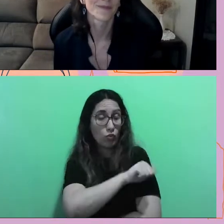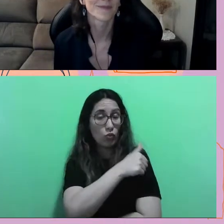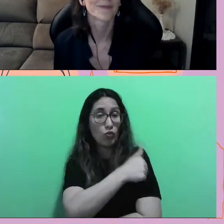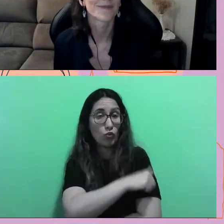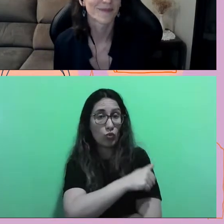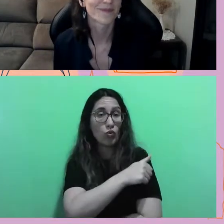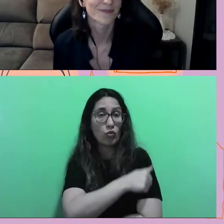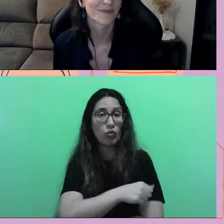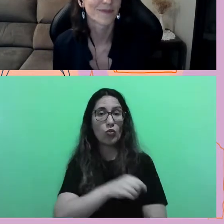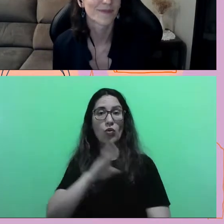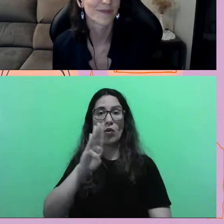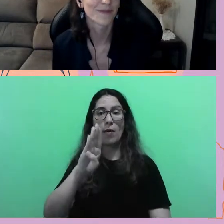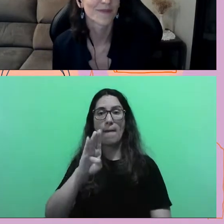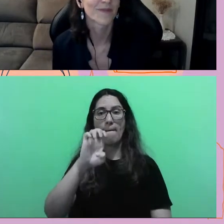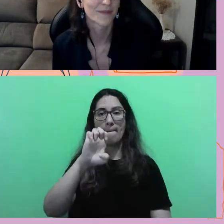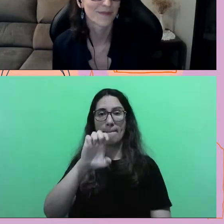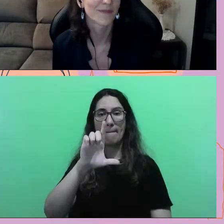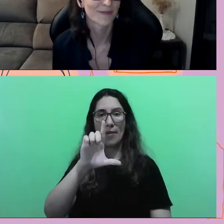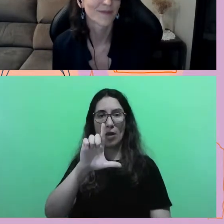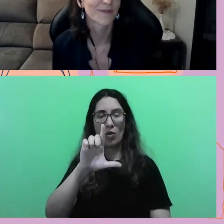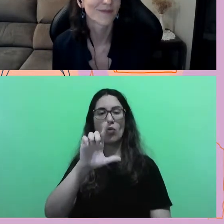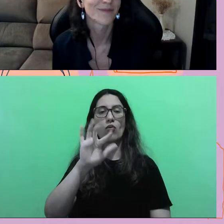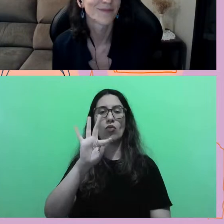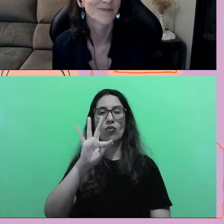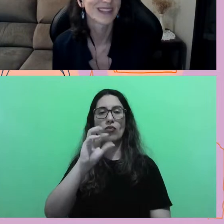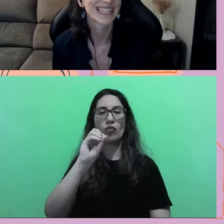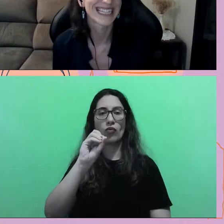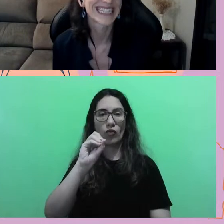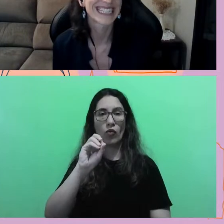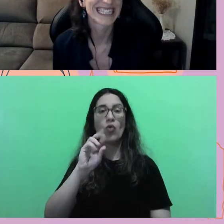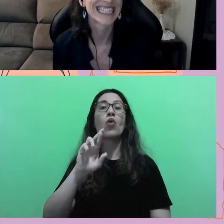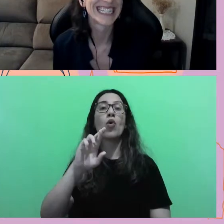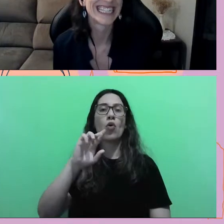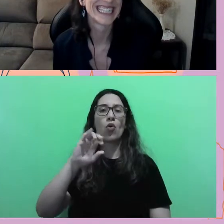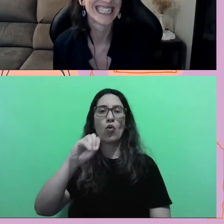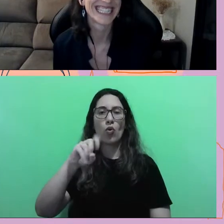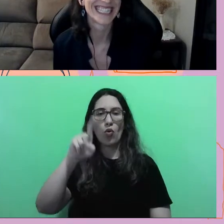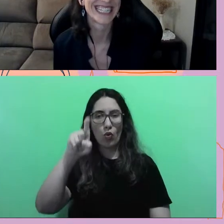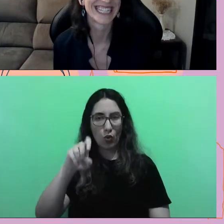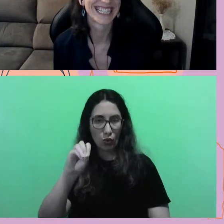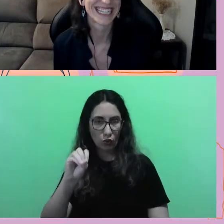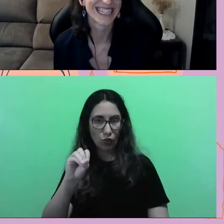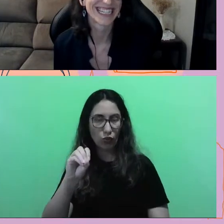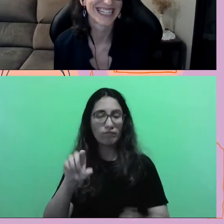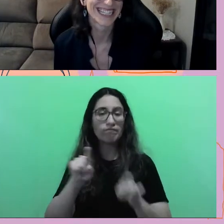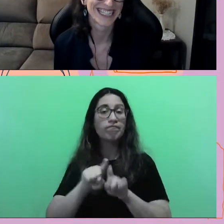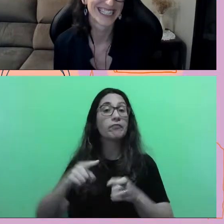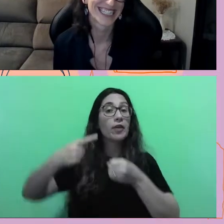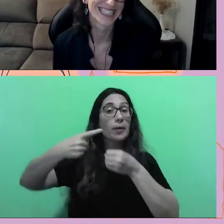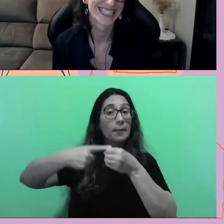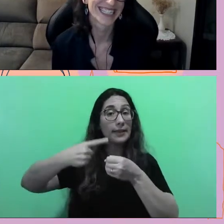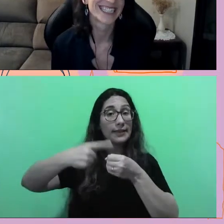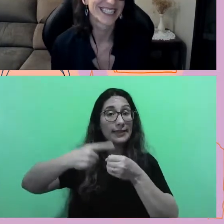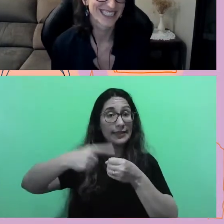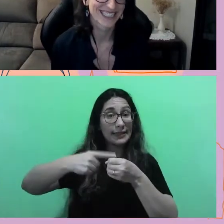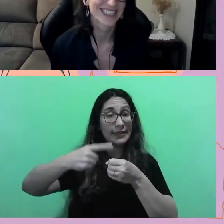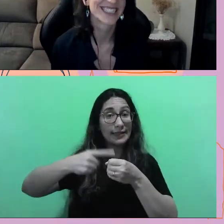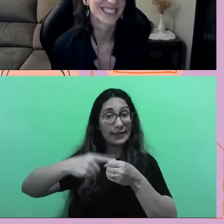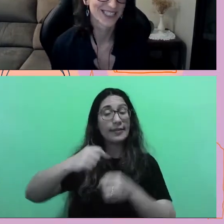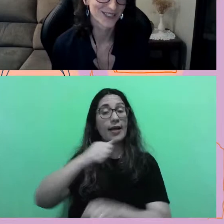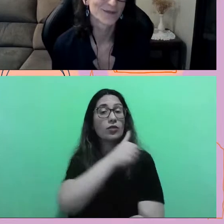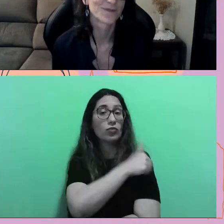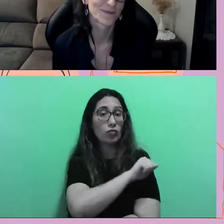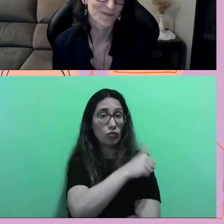Roxo, eu estou falando com São Paulo, né? Belfor Roxo é uma cidade da Baixada Fluminense,